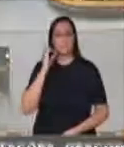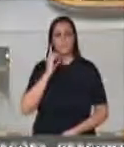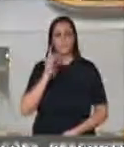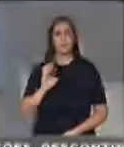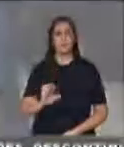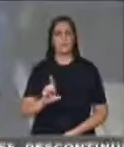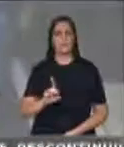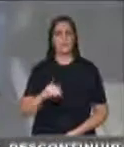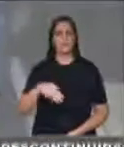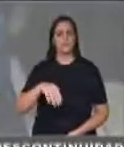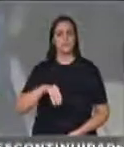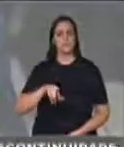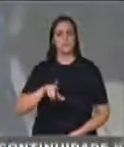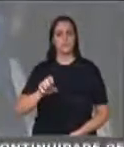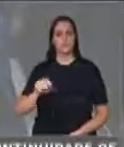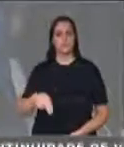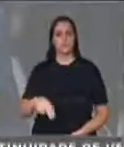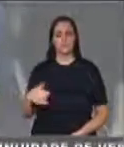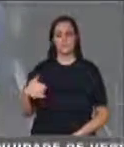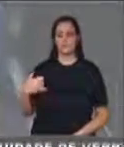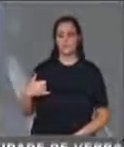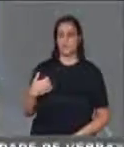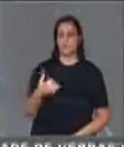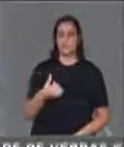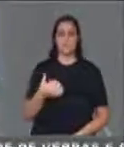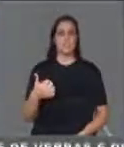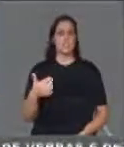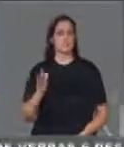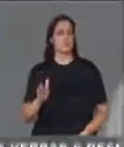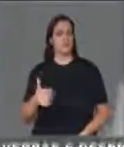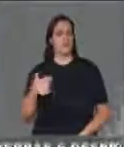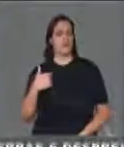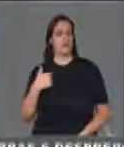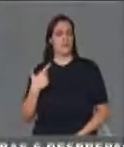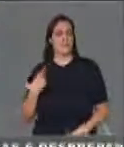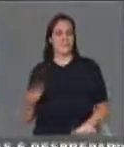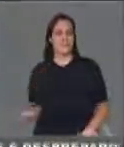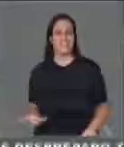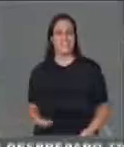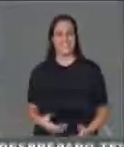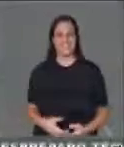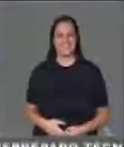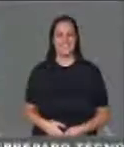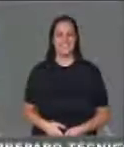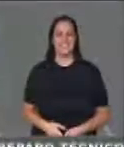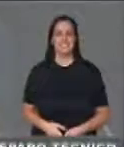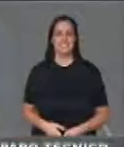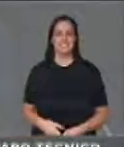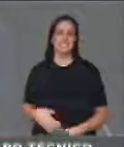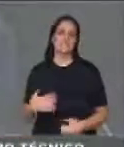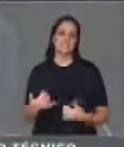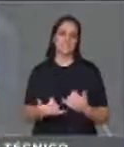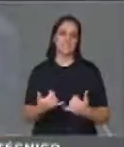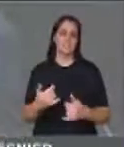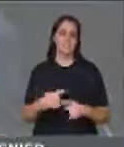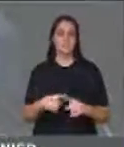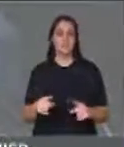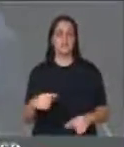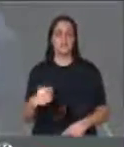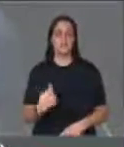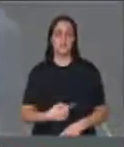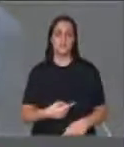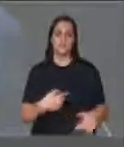É, causa própria. Eu tenho 61 já, né? Eu também estou nessa. Falei brincando, mas nós temos